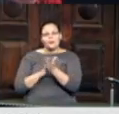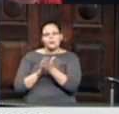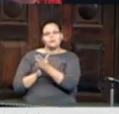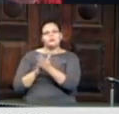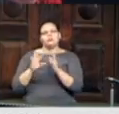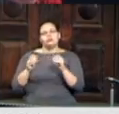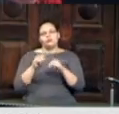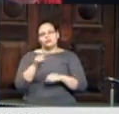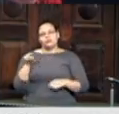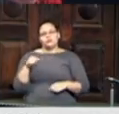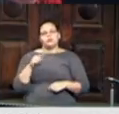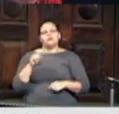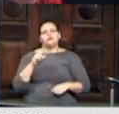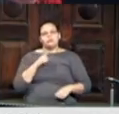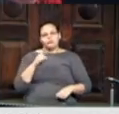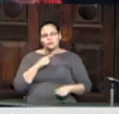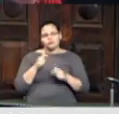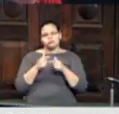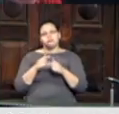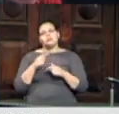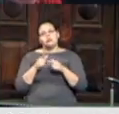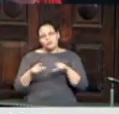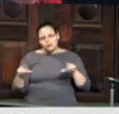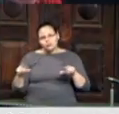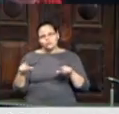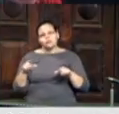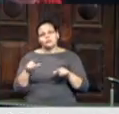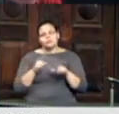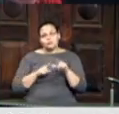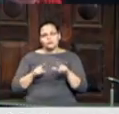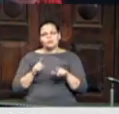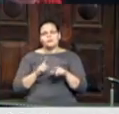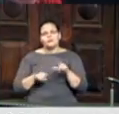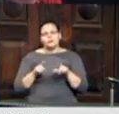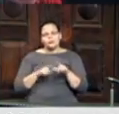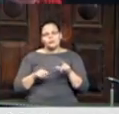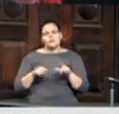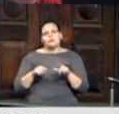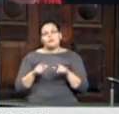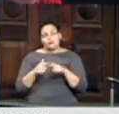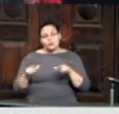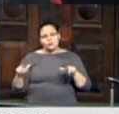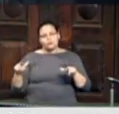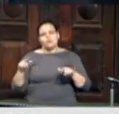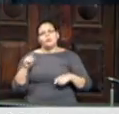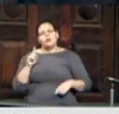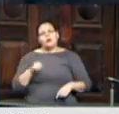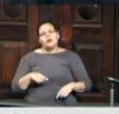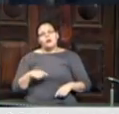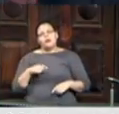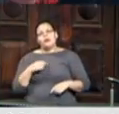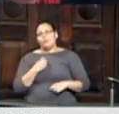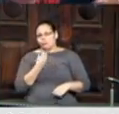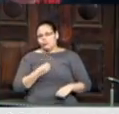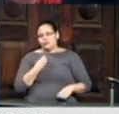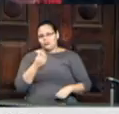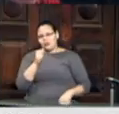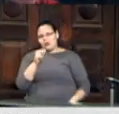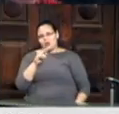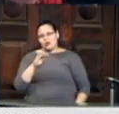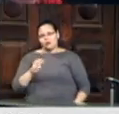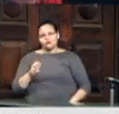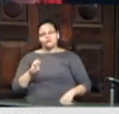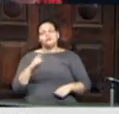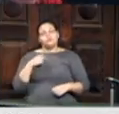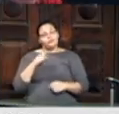produzindo literatura, poesia, arte, cultura, é uma honra imensa, porque isso